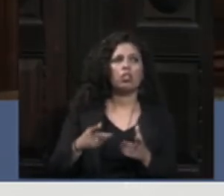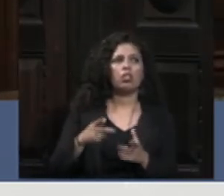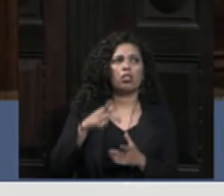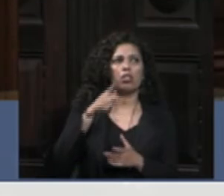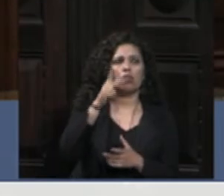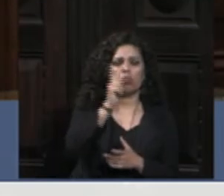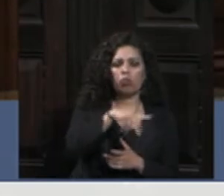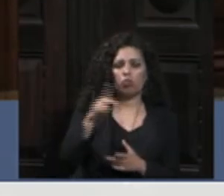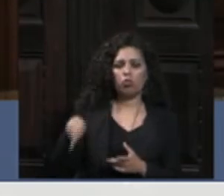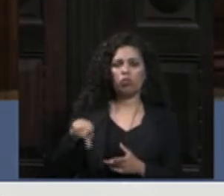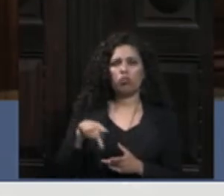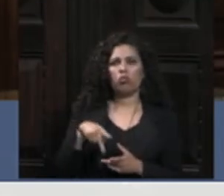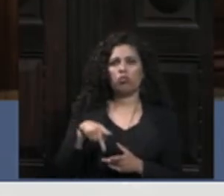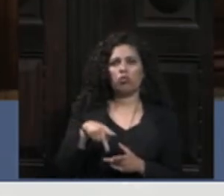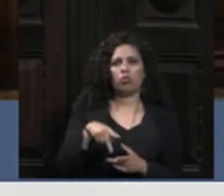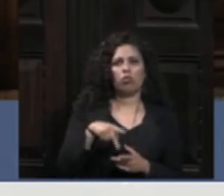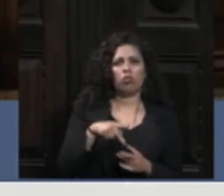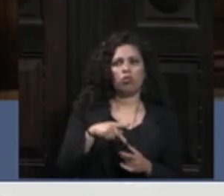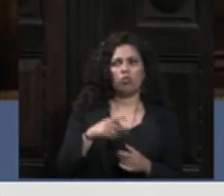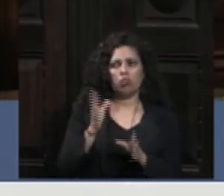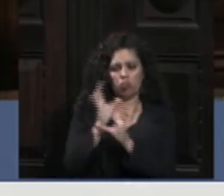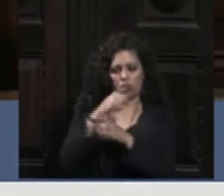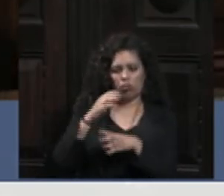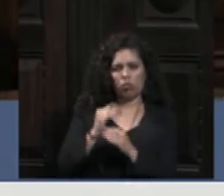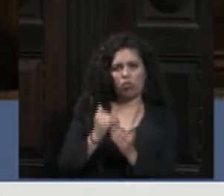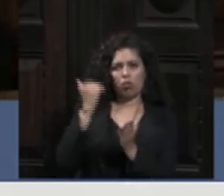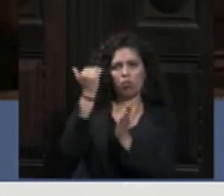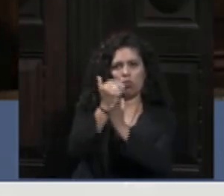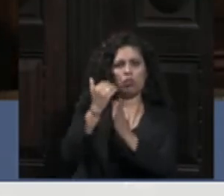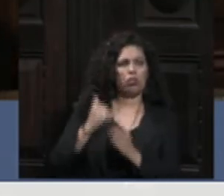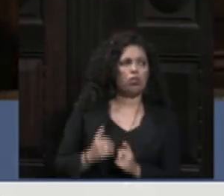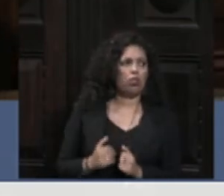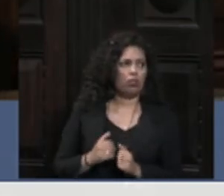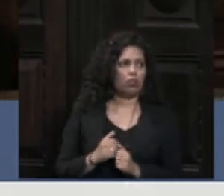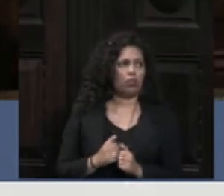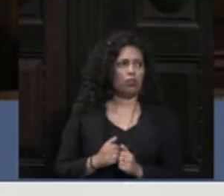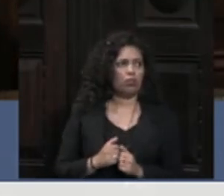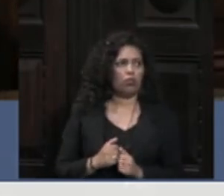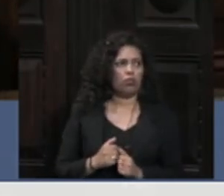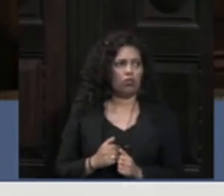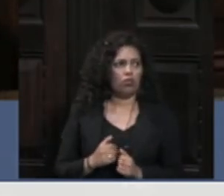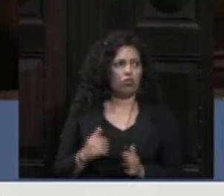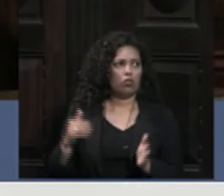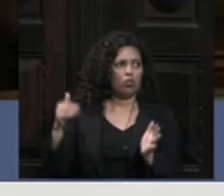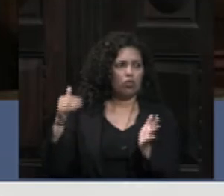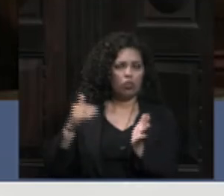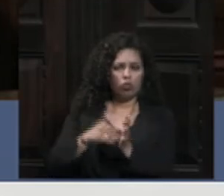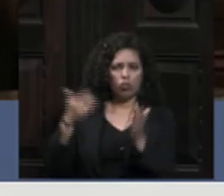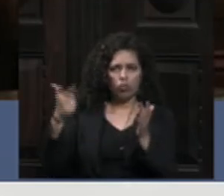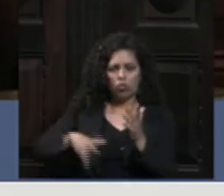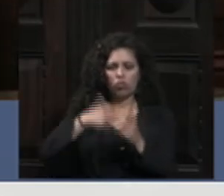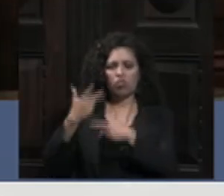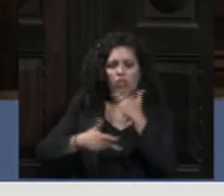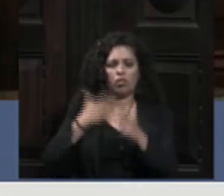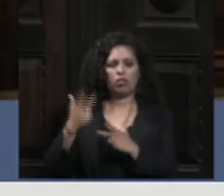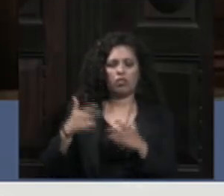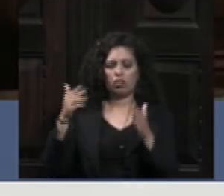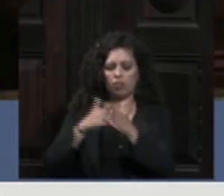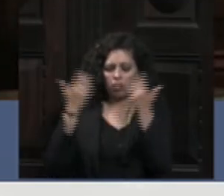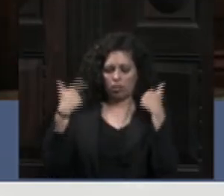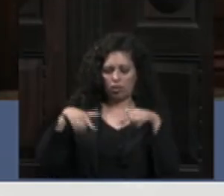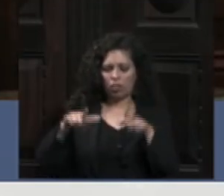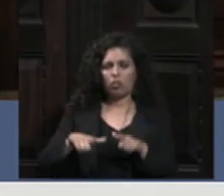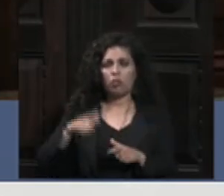e tecnológico. E para isso, uma FAETEC forte é fundamental. E fica mais uma vez a cobrança. Essa casa tem um